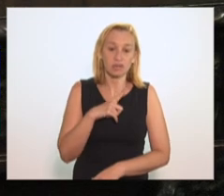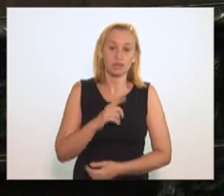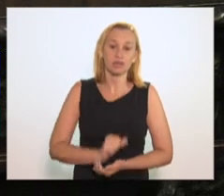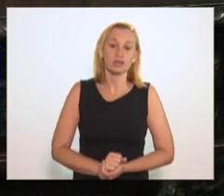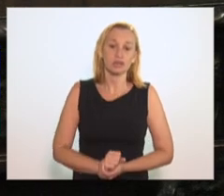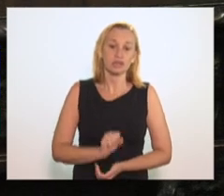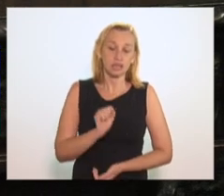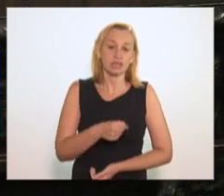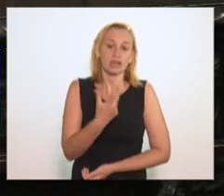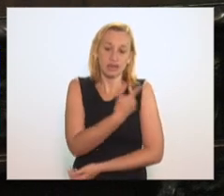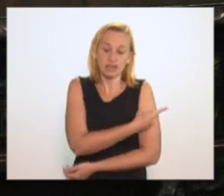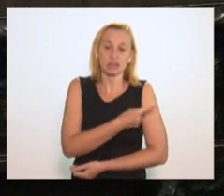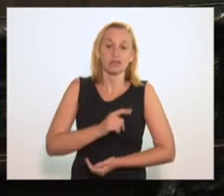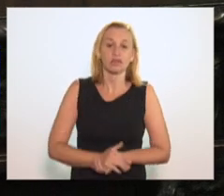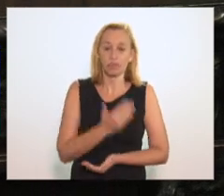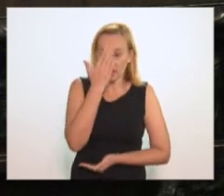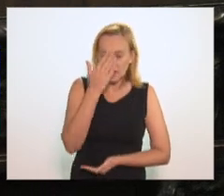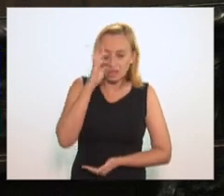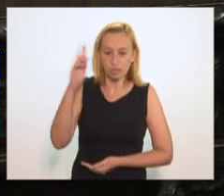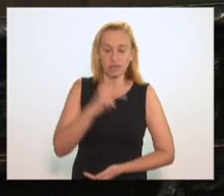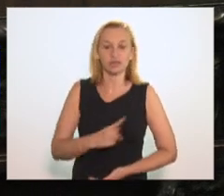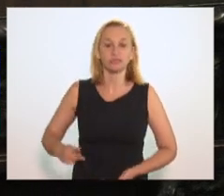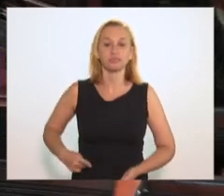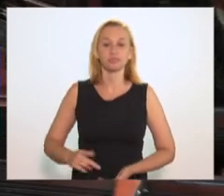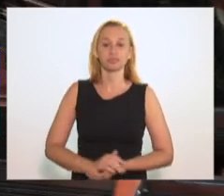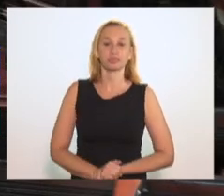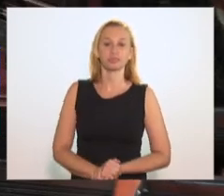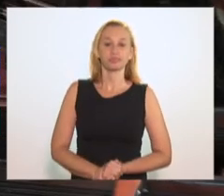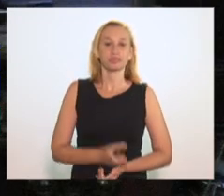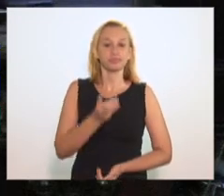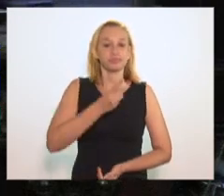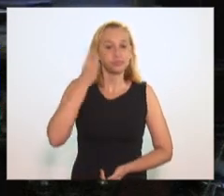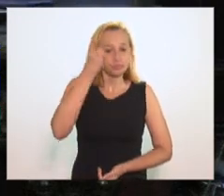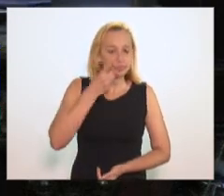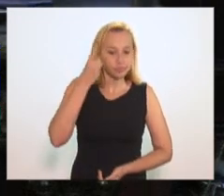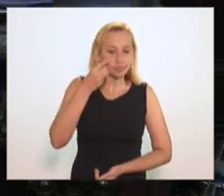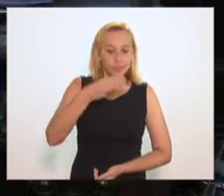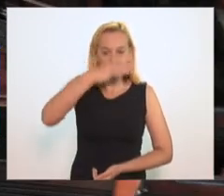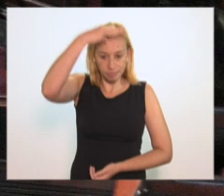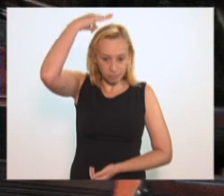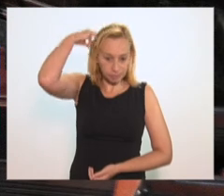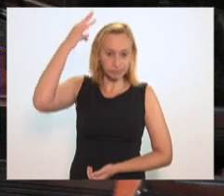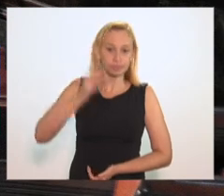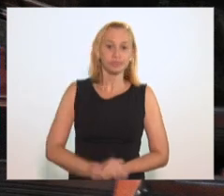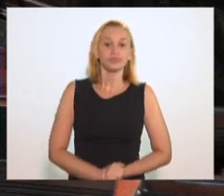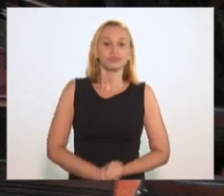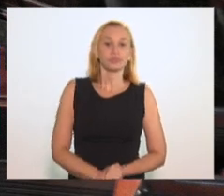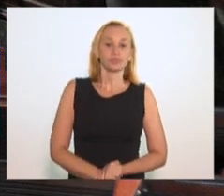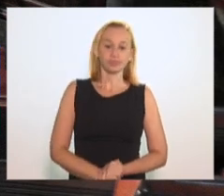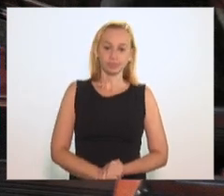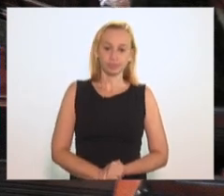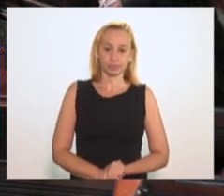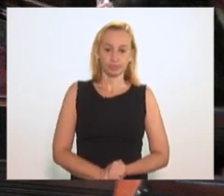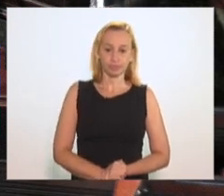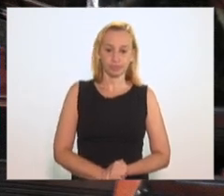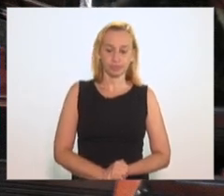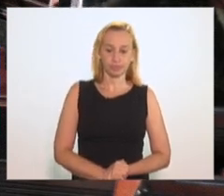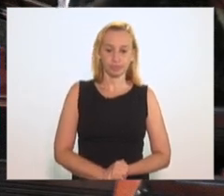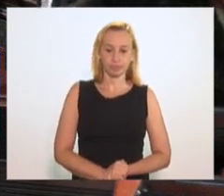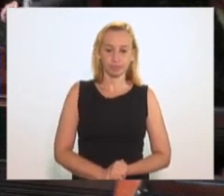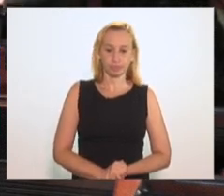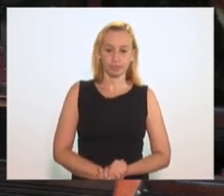à sua disposição muito obrigado presidente deputado Márcio Pacheco por favor em